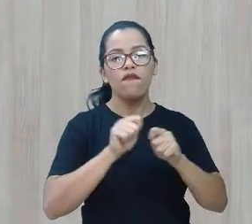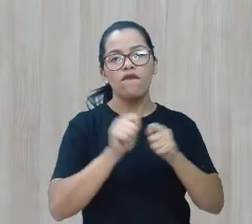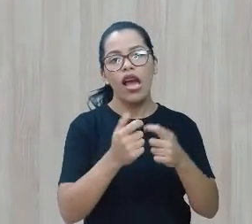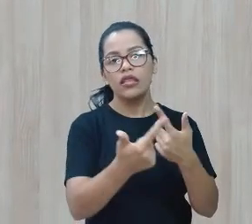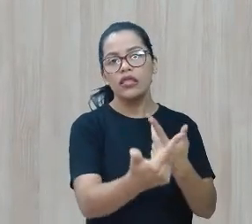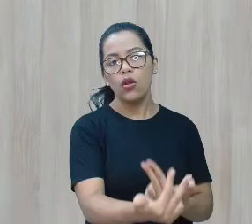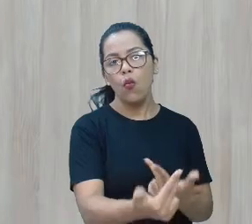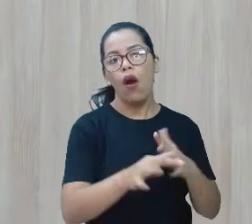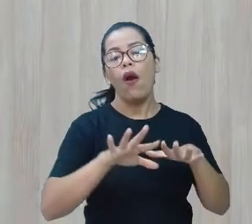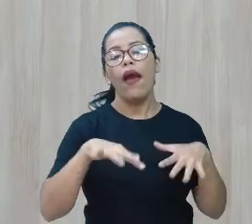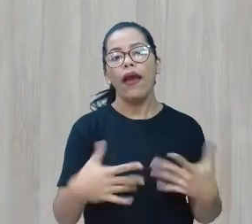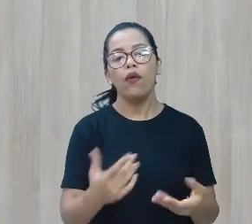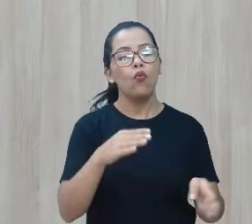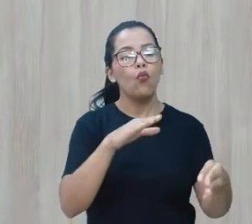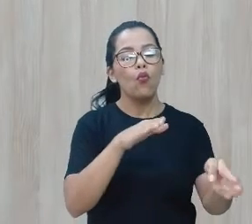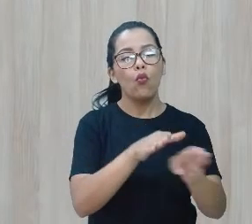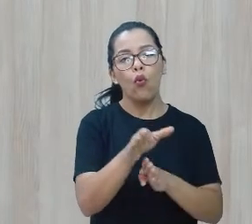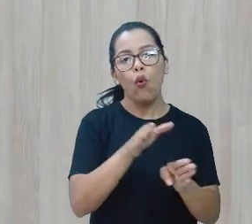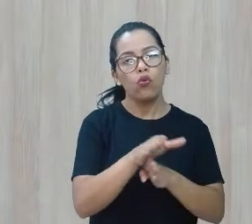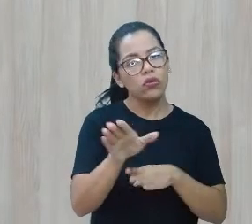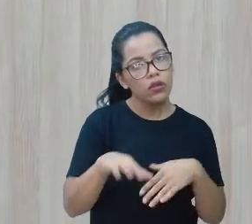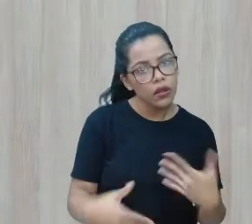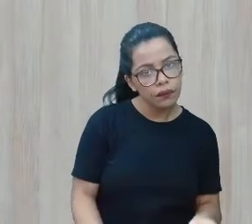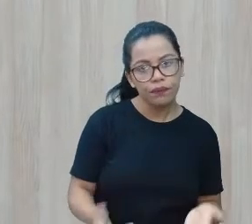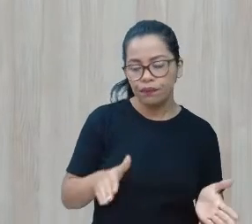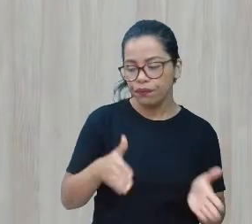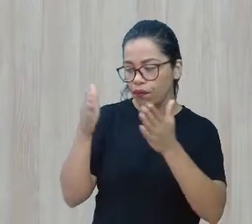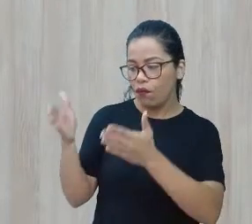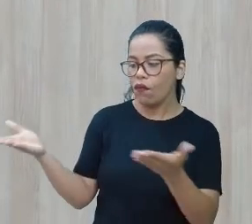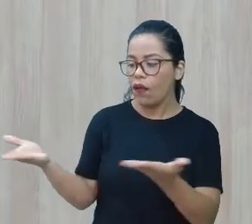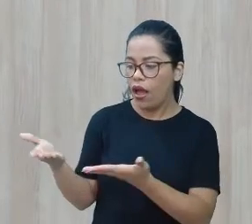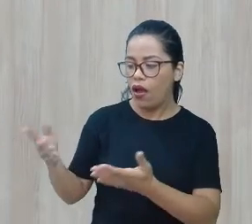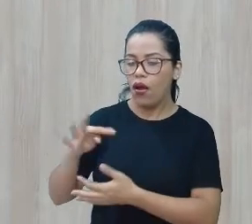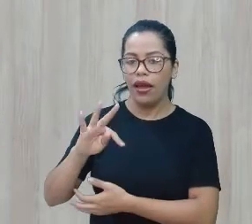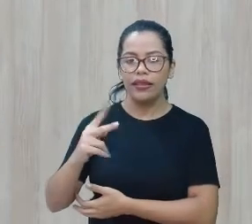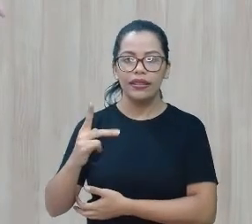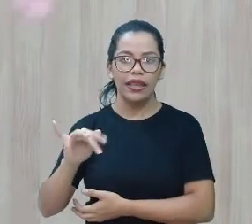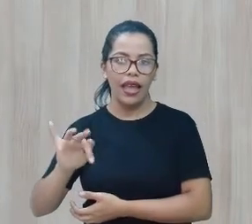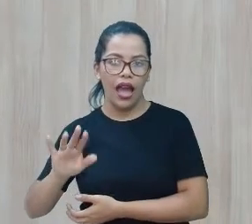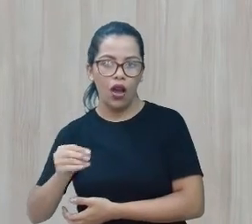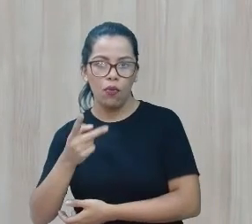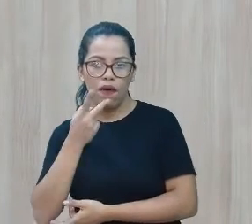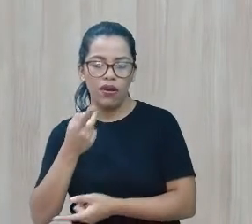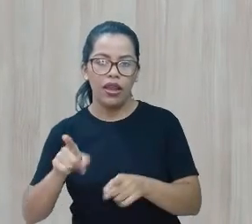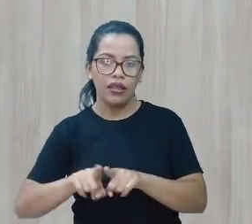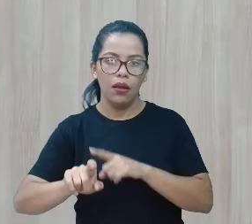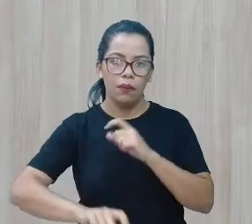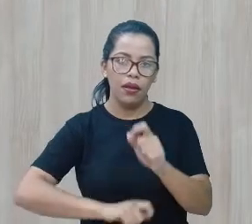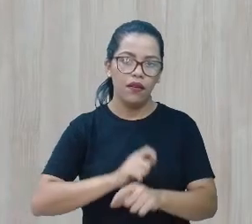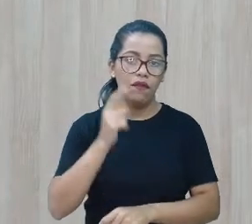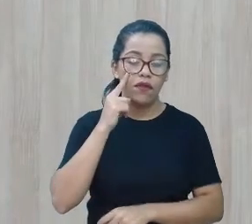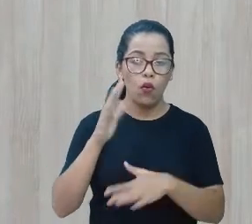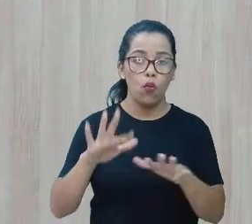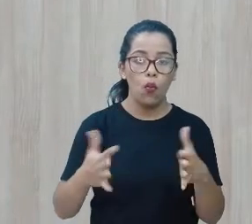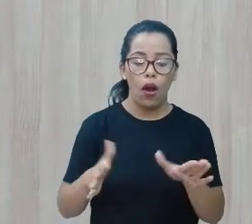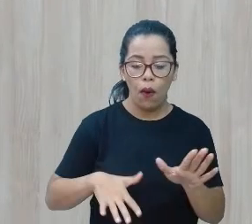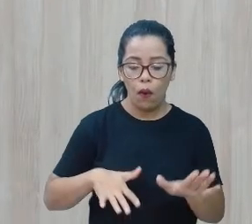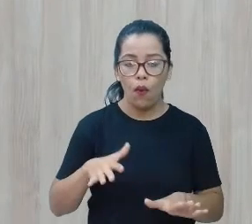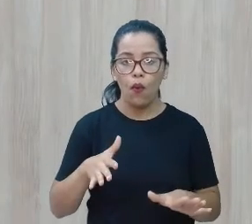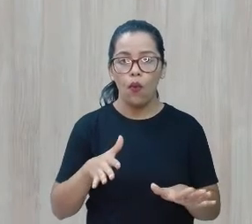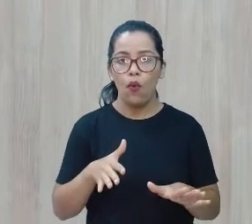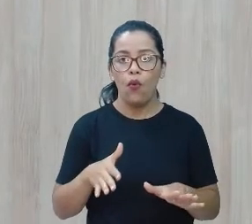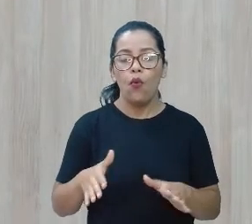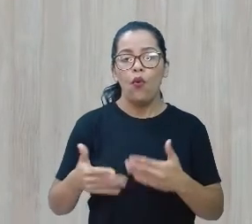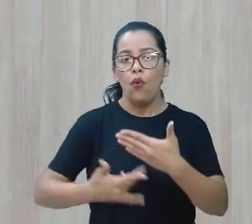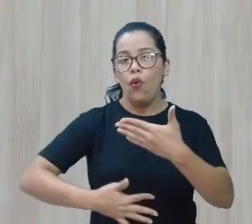da Carol, certo? Eu vou passar a palavra aqui para o professor Tiago, para também dar suas contribuições e verificar qual que é o movimento que está acontecendo ali no